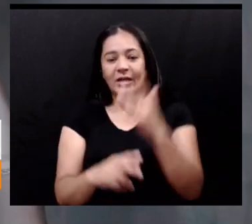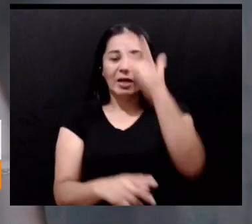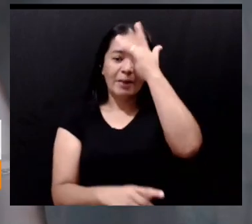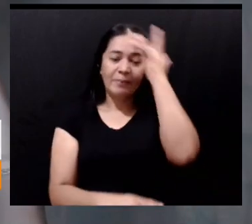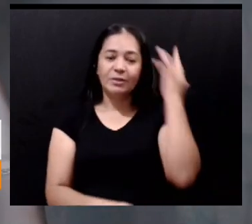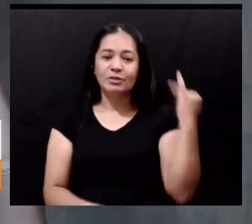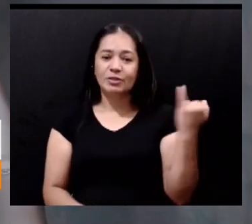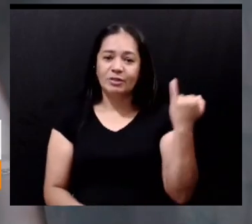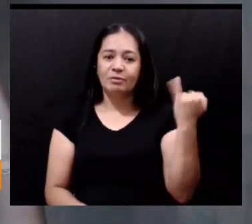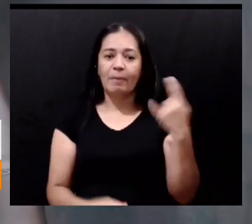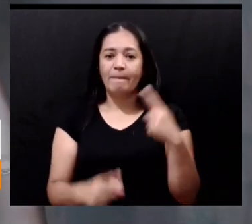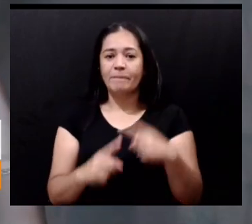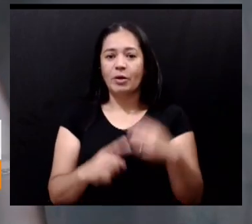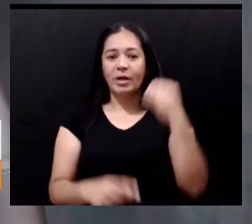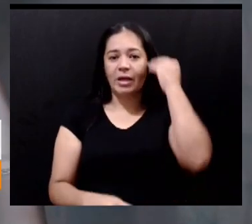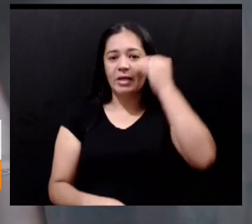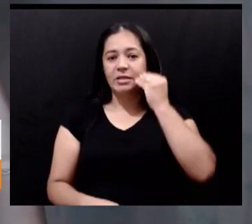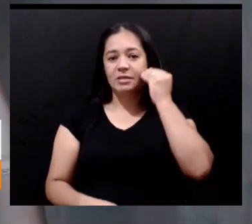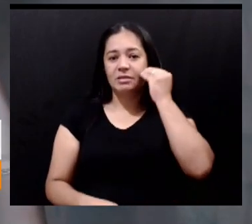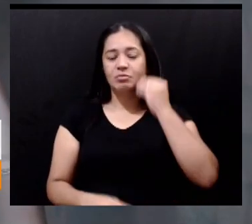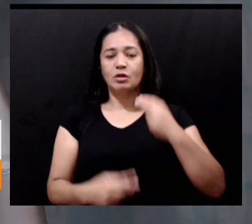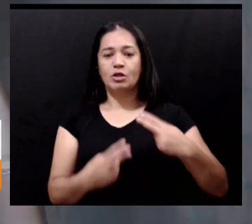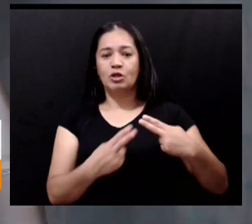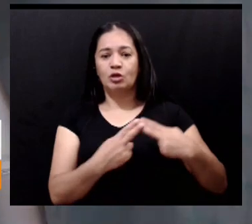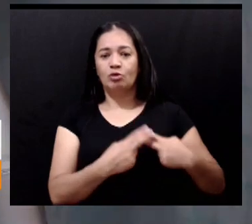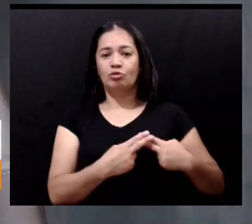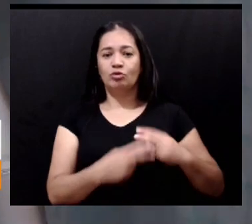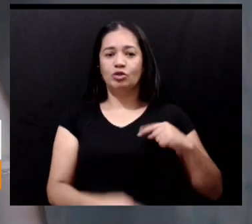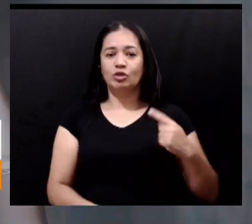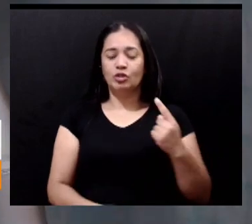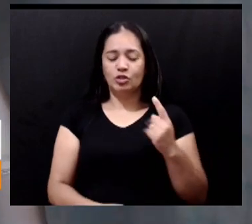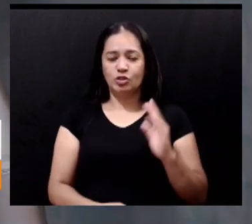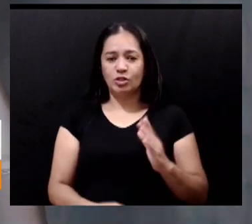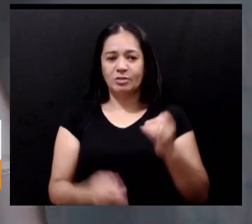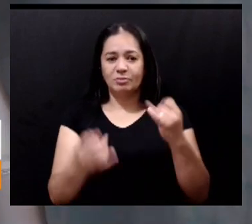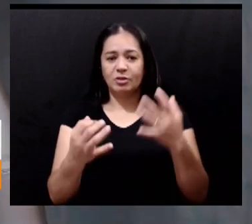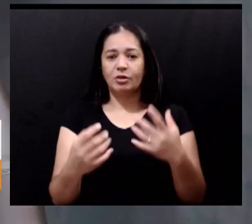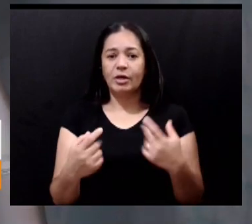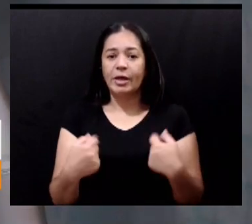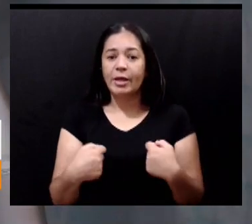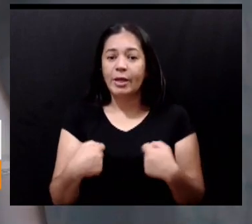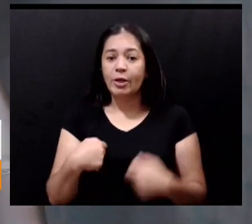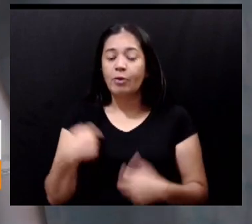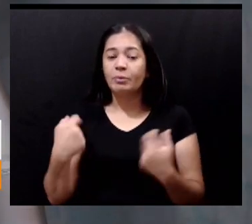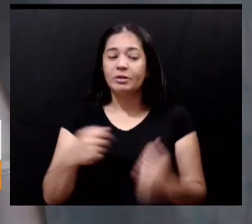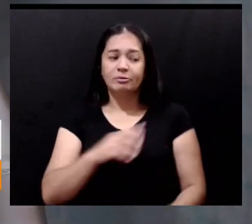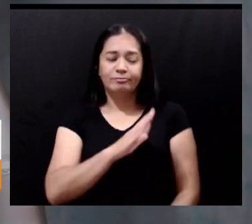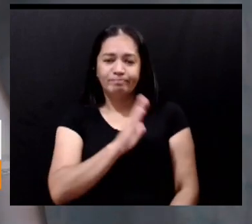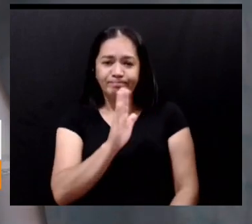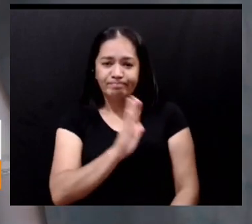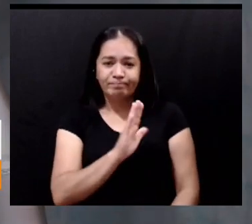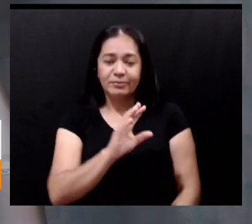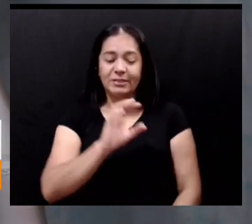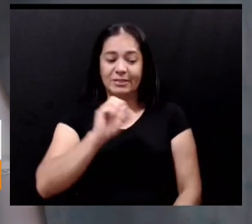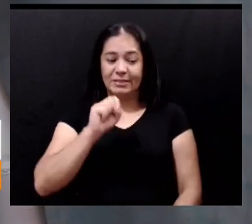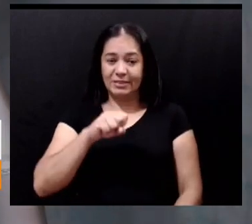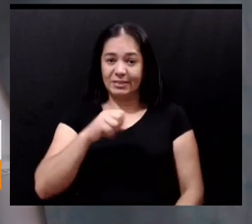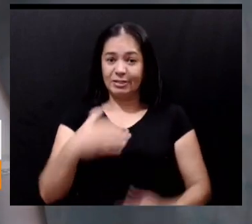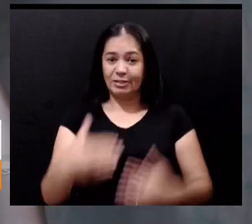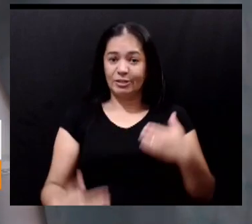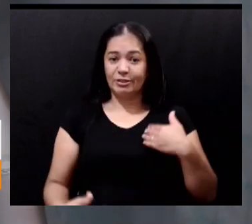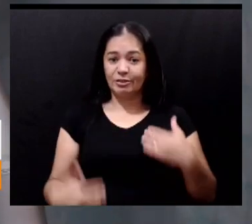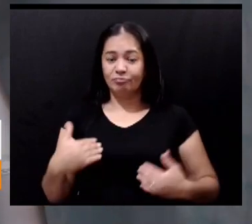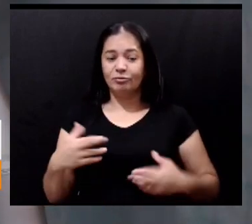luto, o que a gente já trouxe aqui, eu vou precisar me despedir, sim, daquela forma física, daquela relação